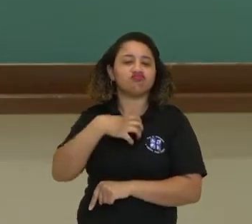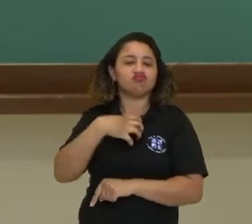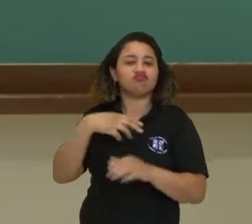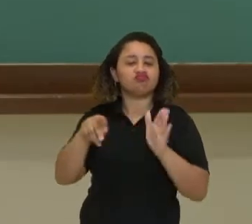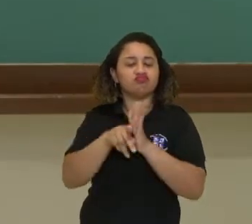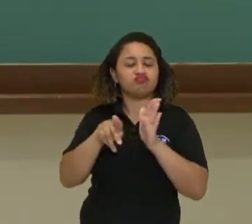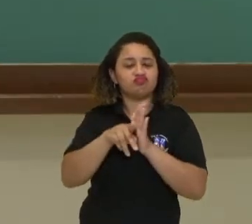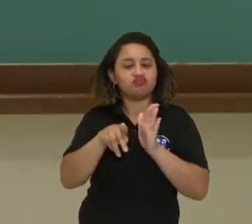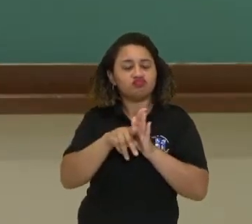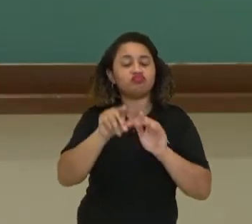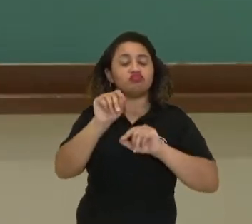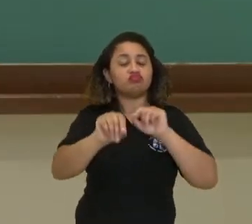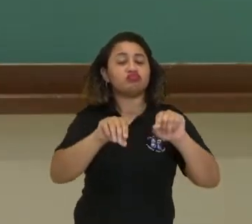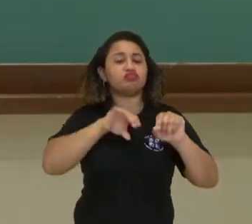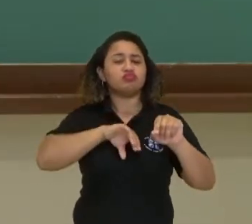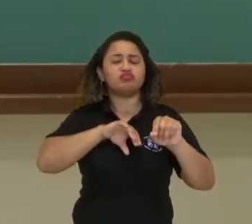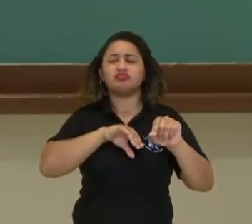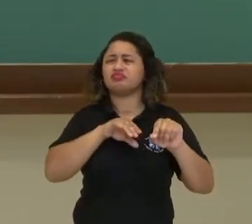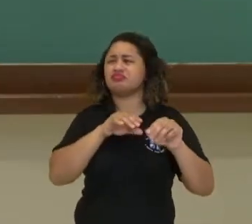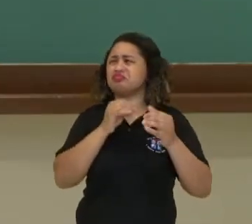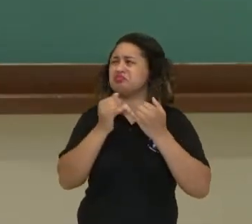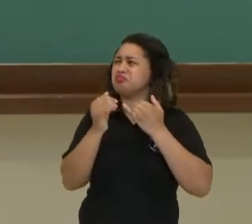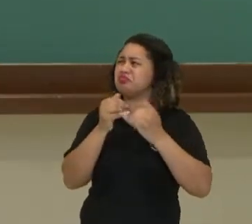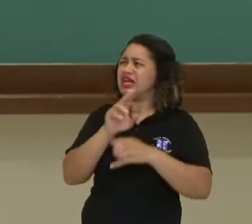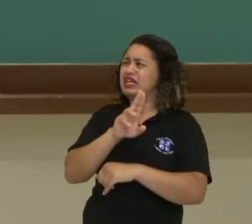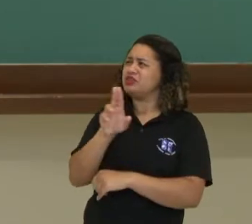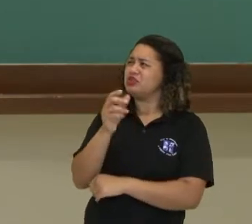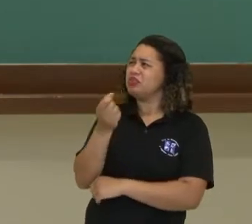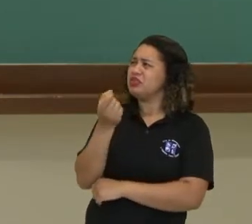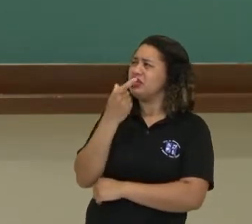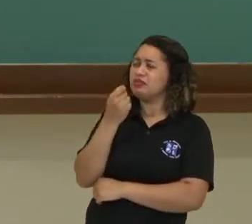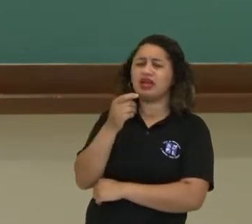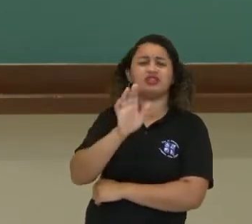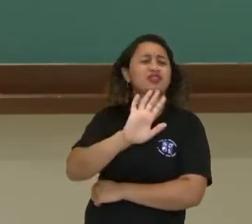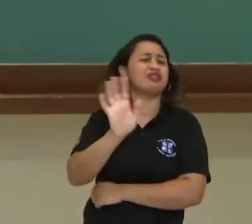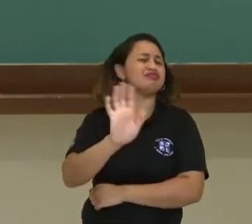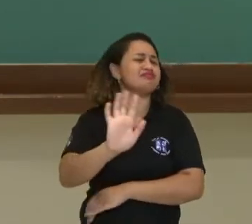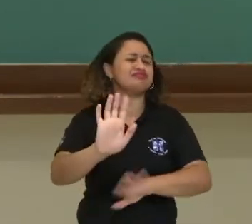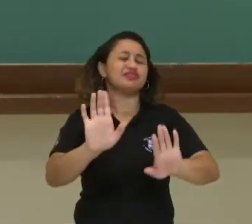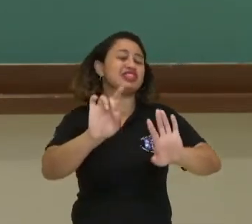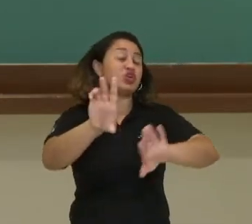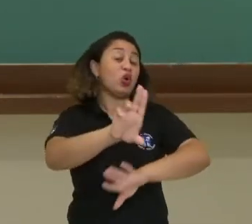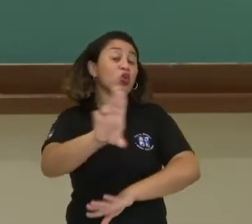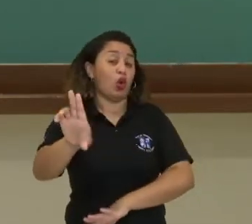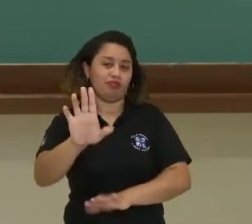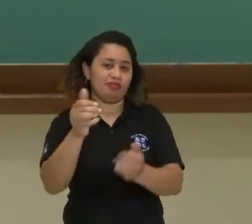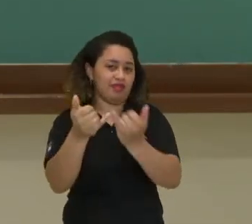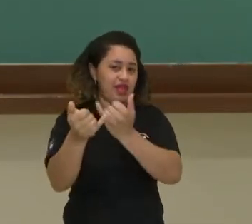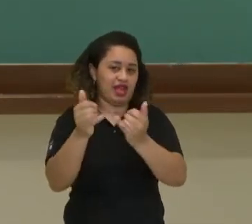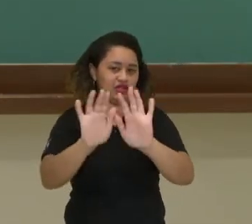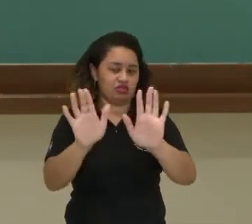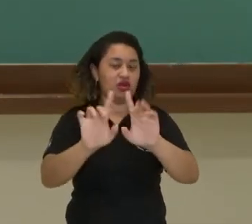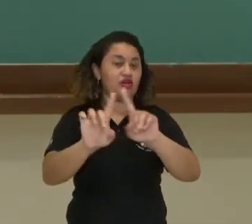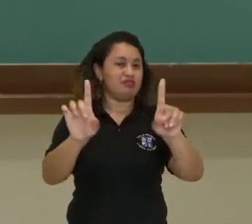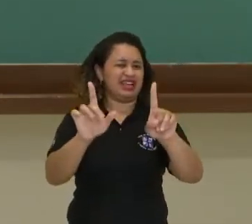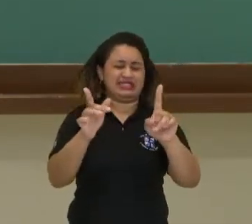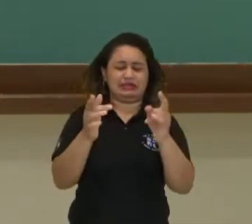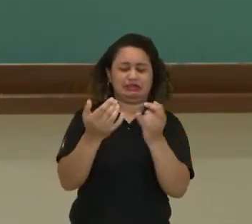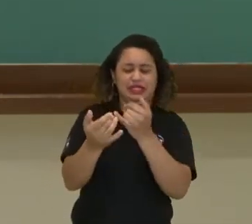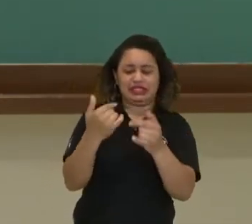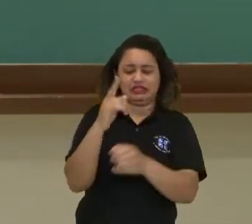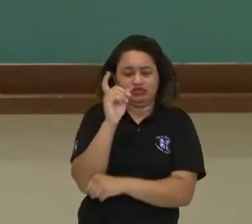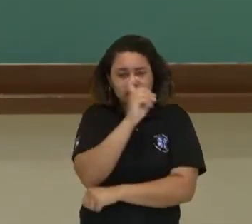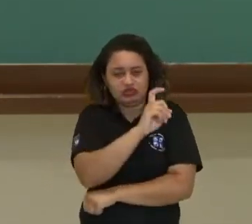professora a gente vai ter aula de remédio hoje não é só o nominho esse nome parece difícil mas não é difícil não